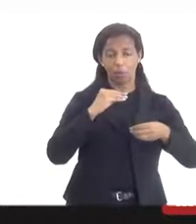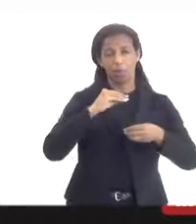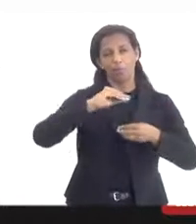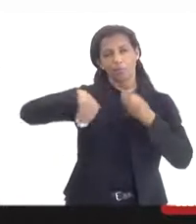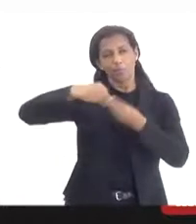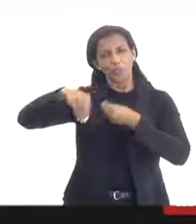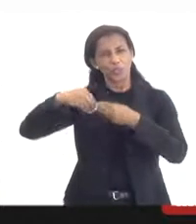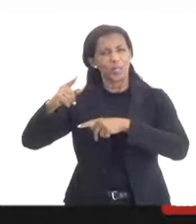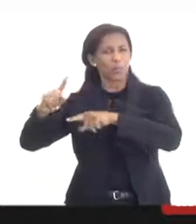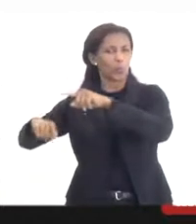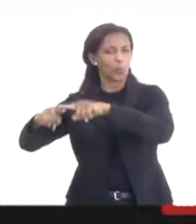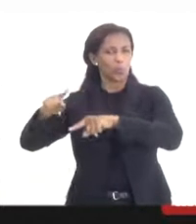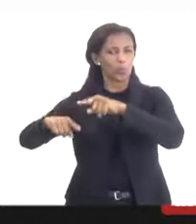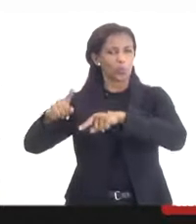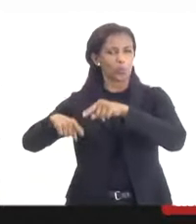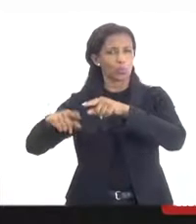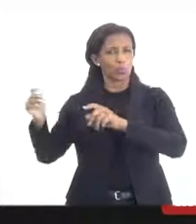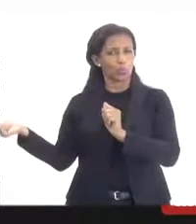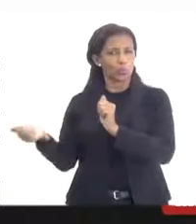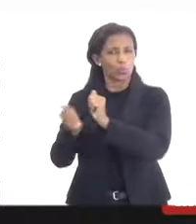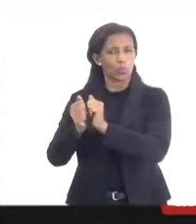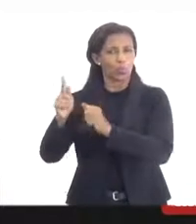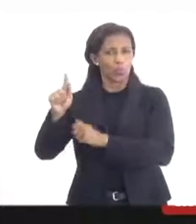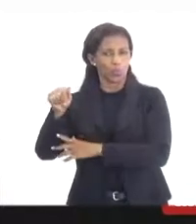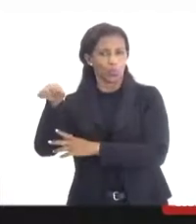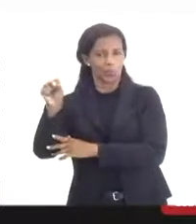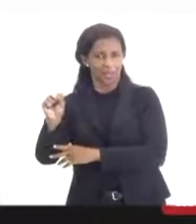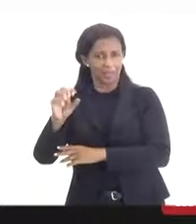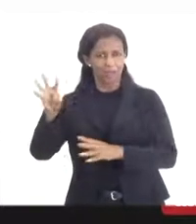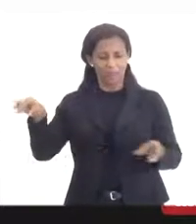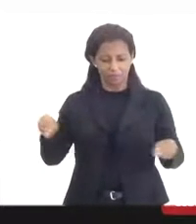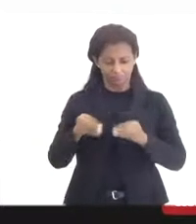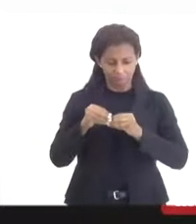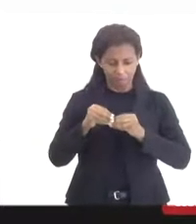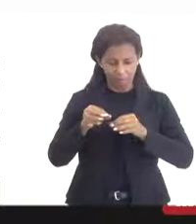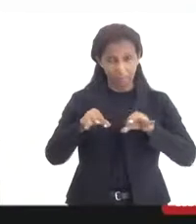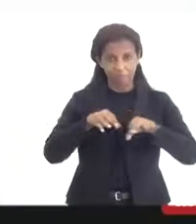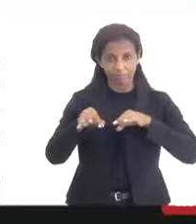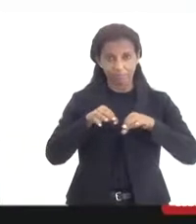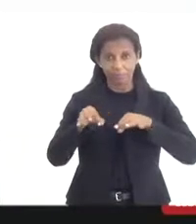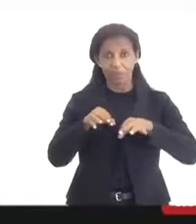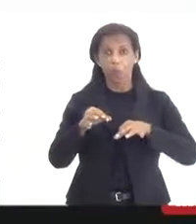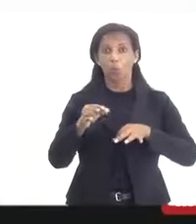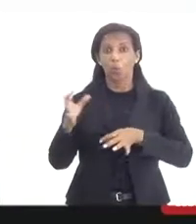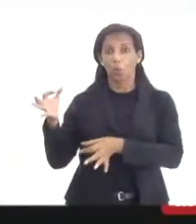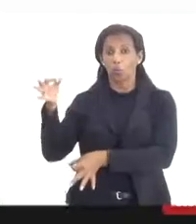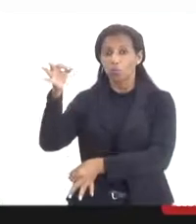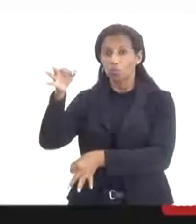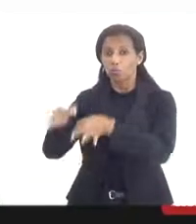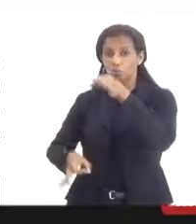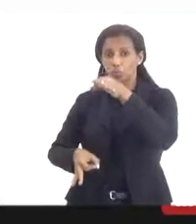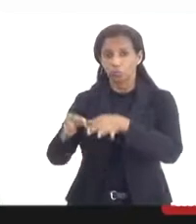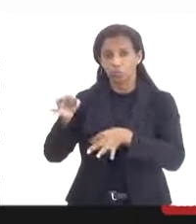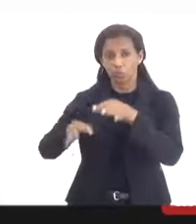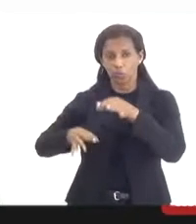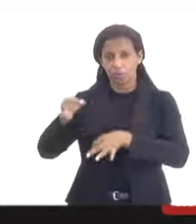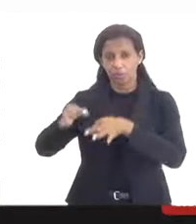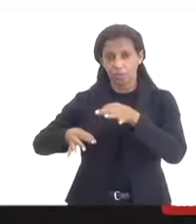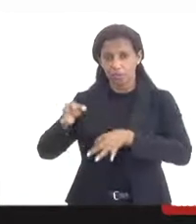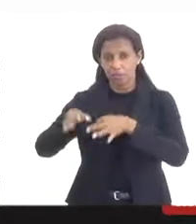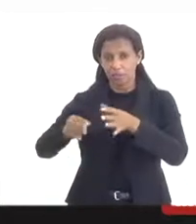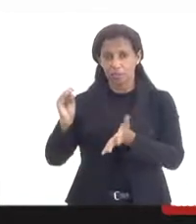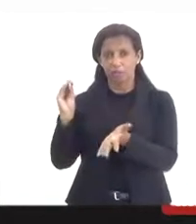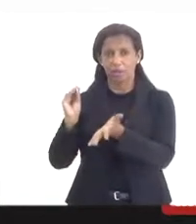outros produtos derivados do gás, com a questão jurídica que se coloca diante da